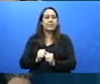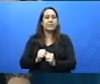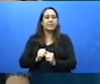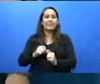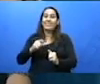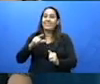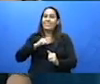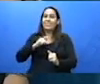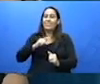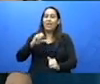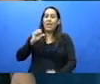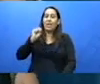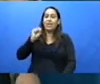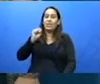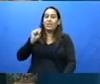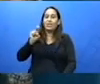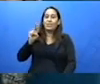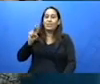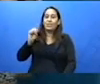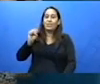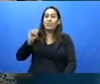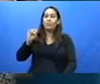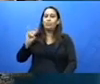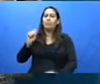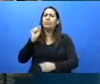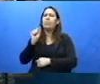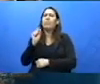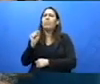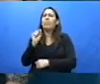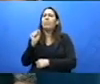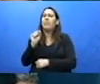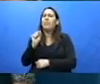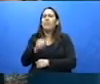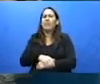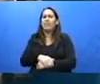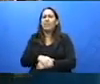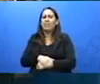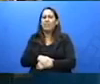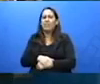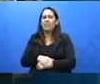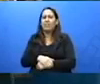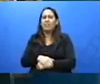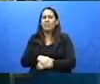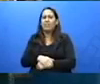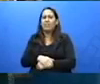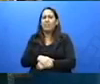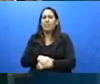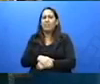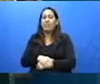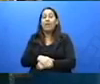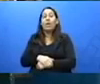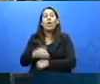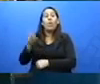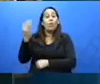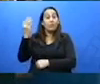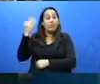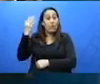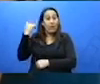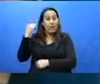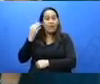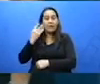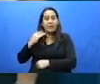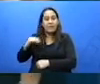a Suzy. Quem que é essa Suzy? Vamos saber agora. E quando eu era